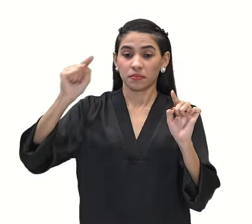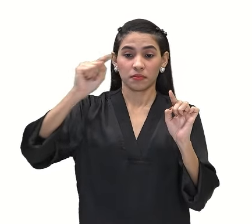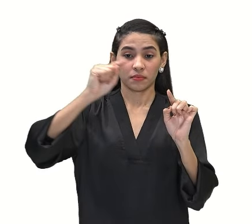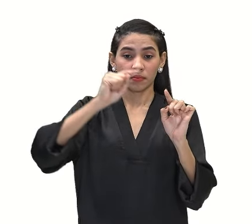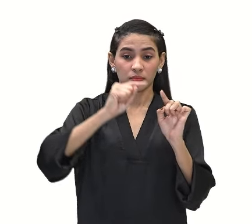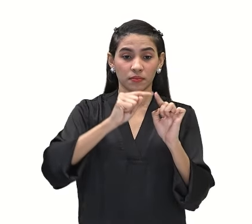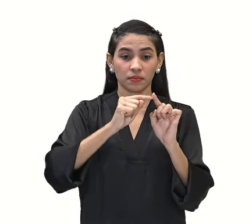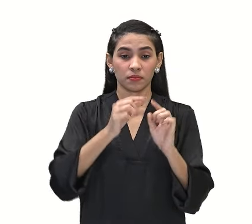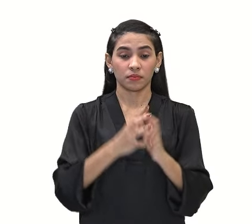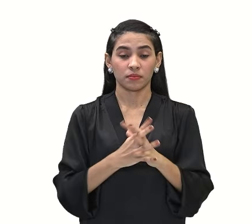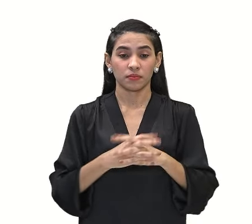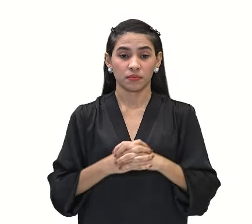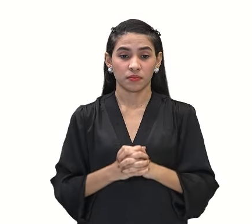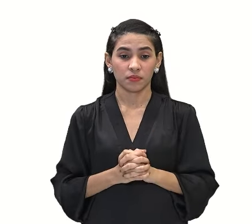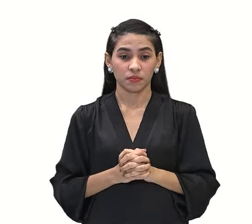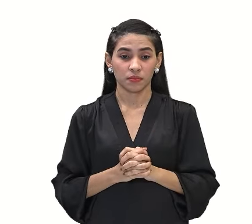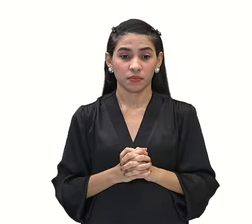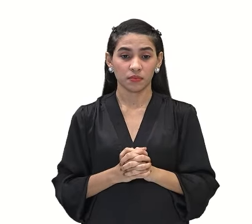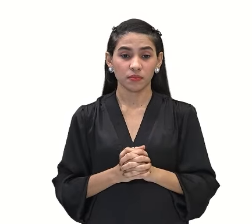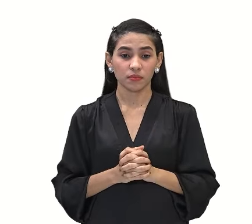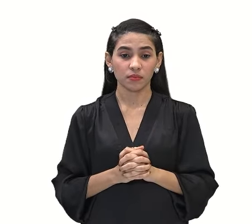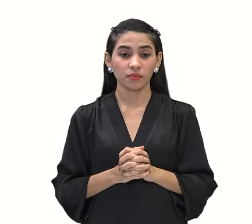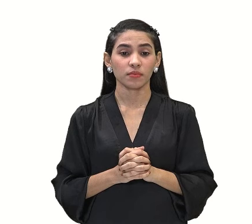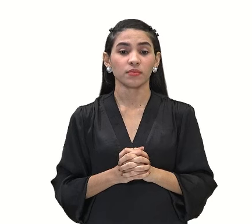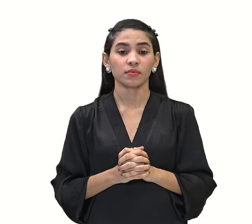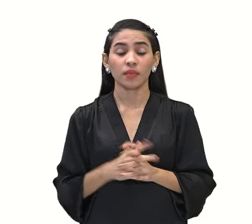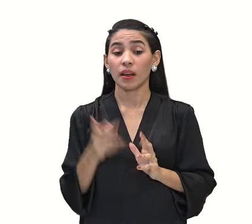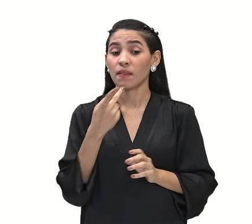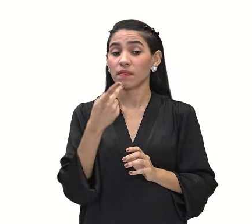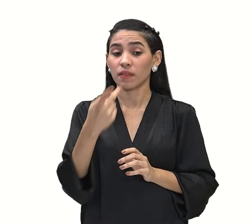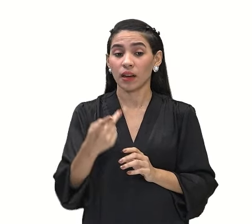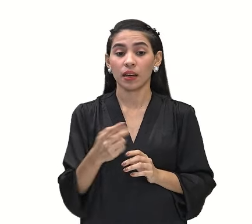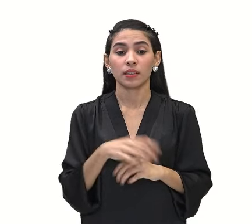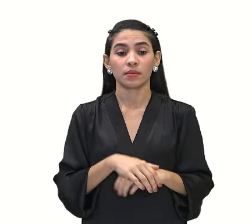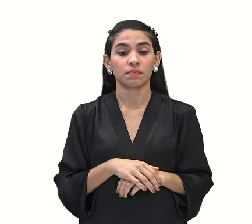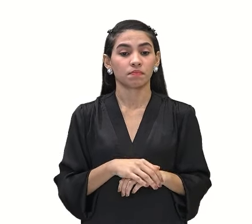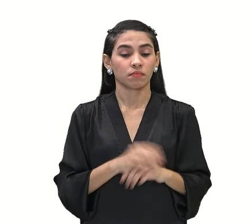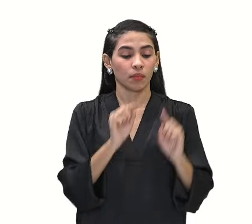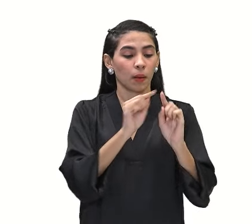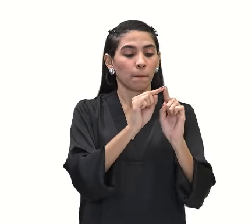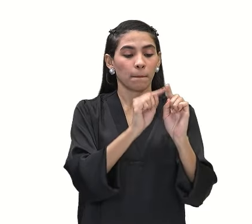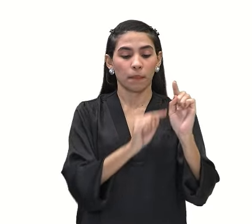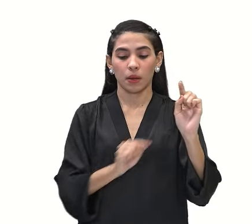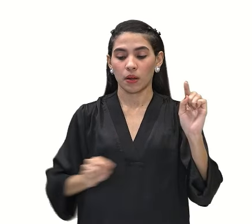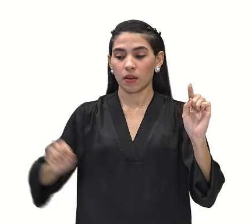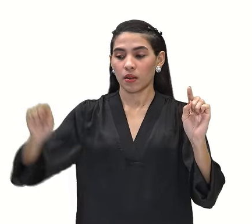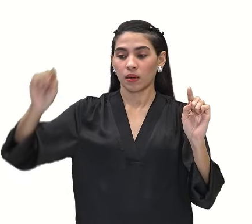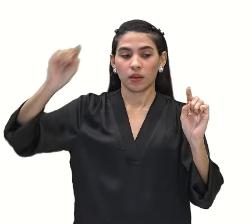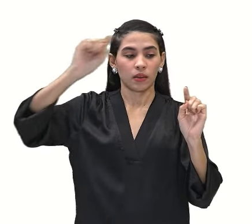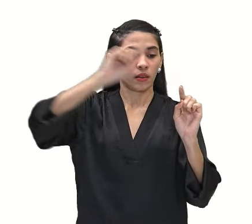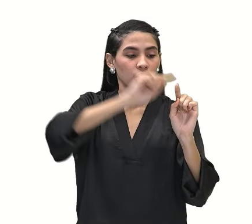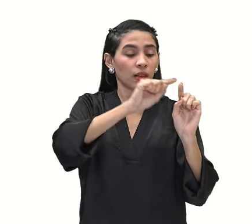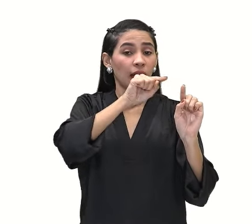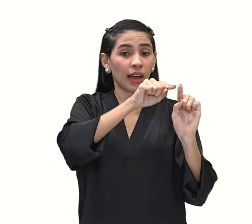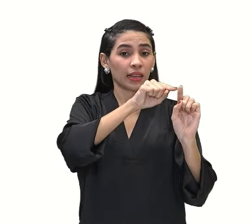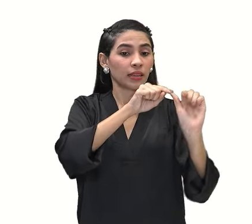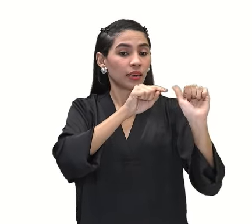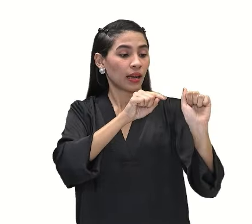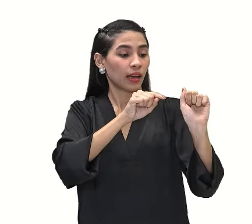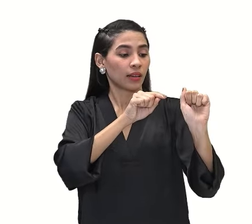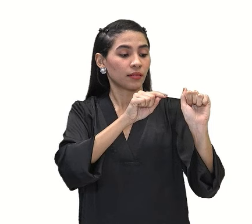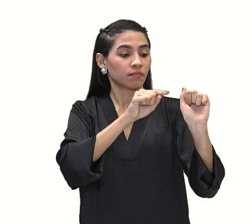novamente ó e aí ele diz que foi de um ponto até o outro da